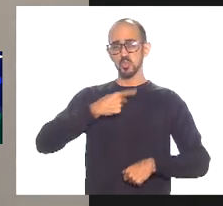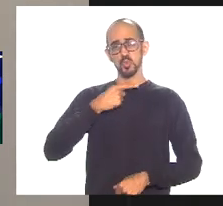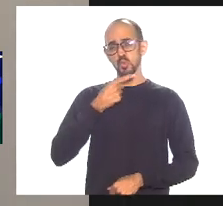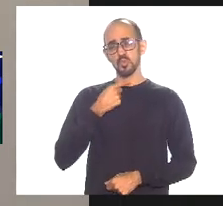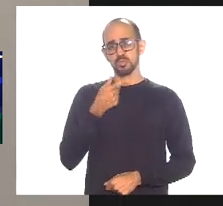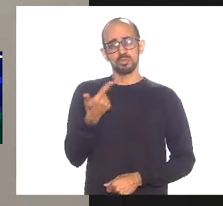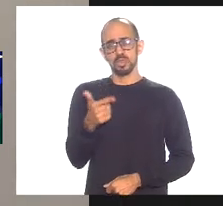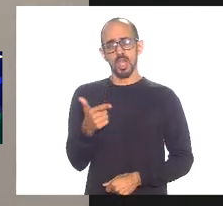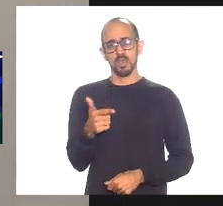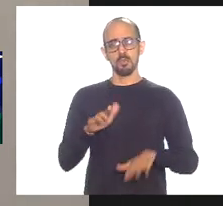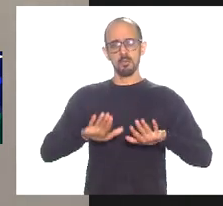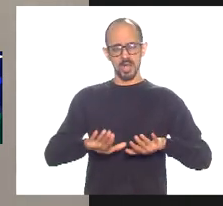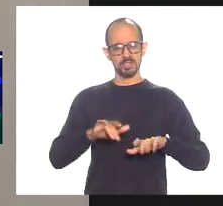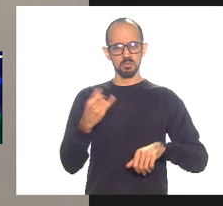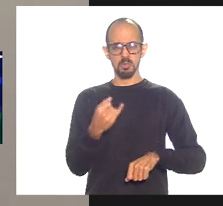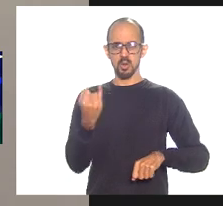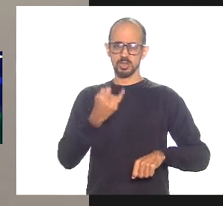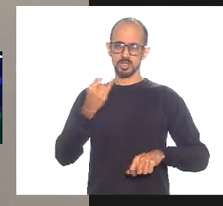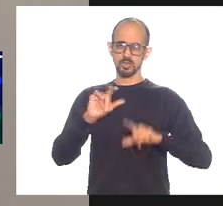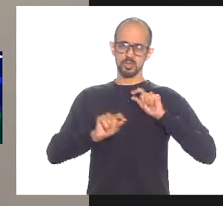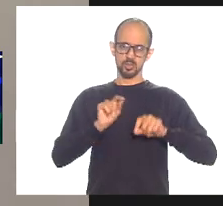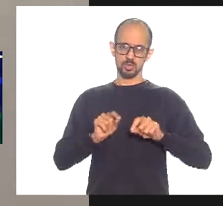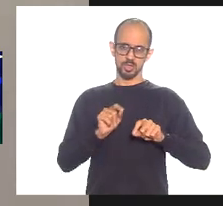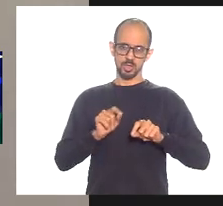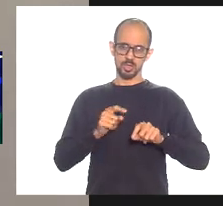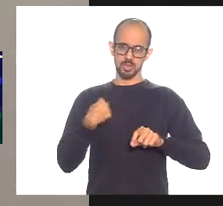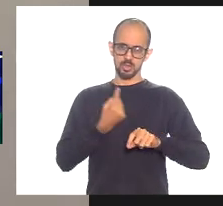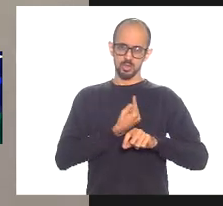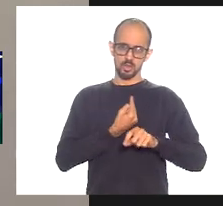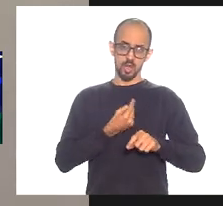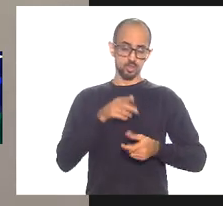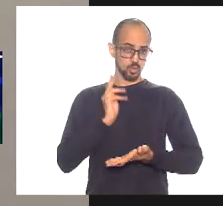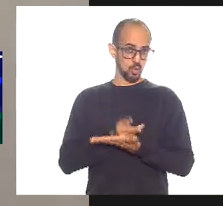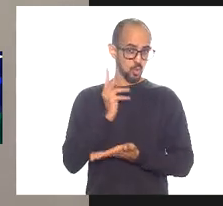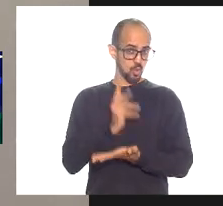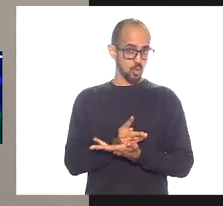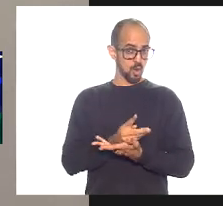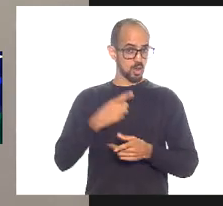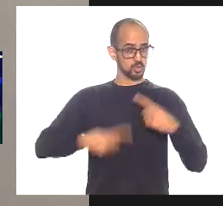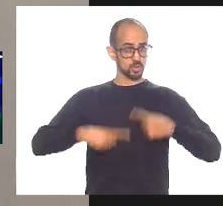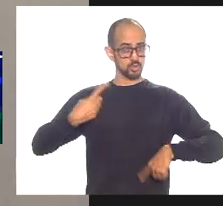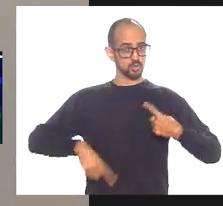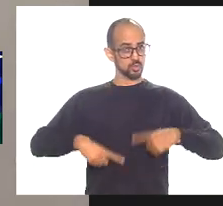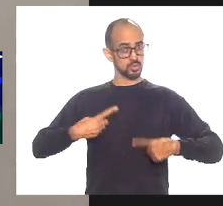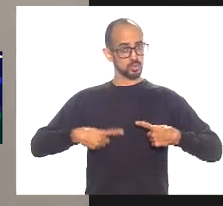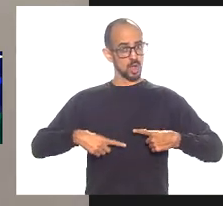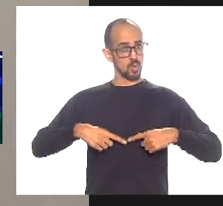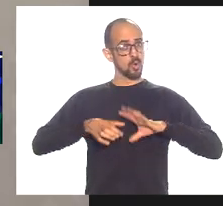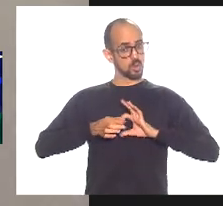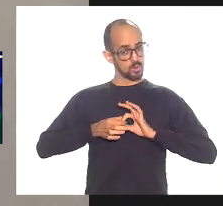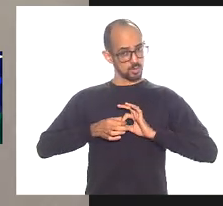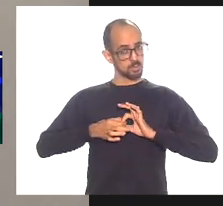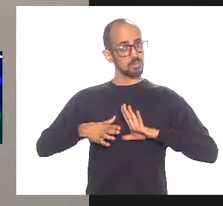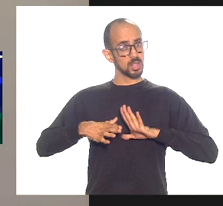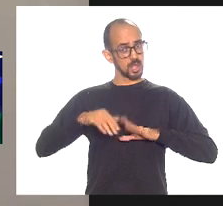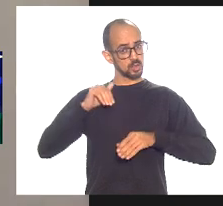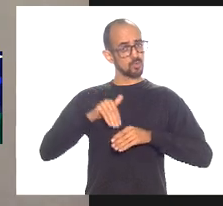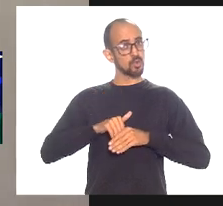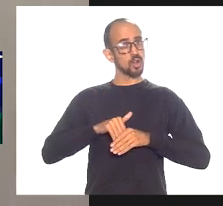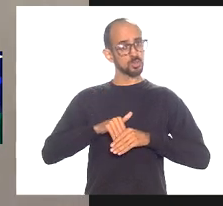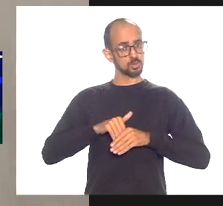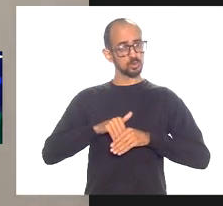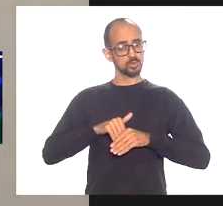disso agora é importante que a gente possa manter esta discussão simplesmente no campo democrático do voto